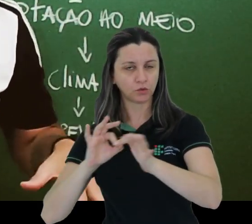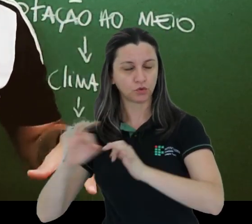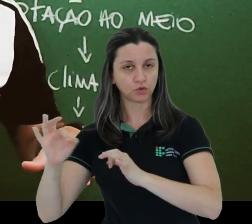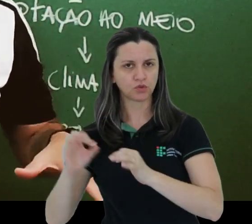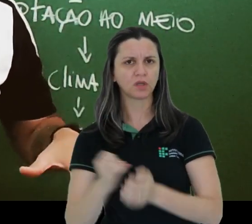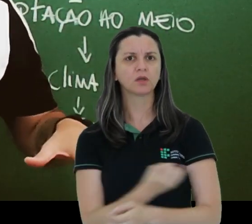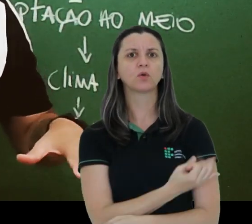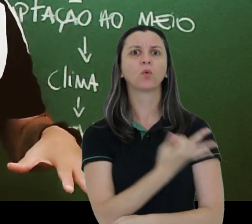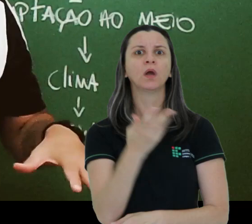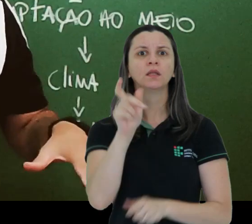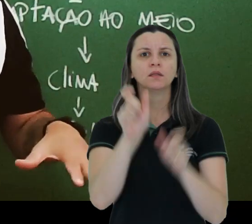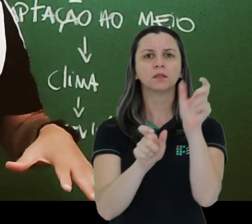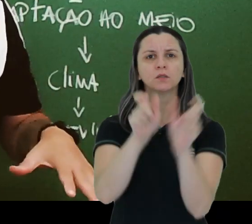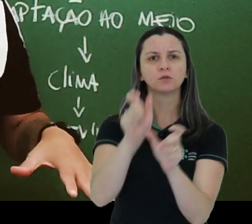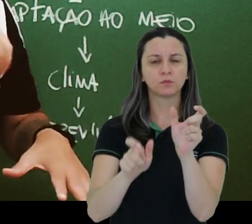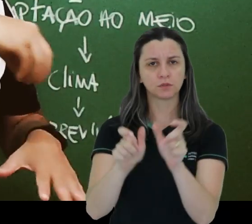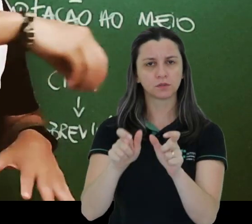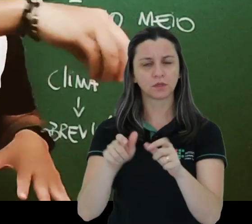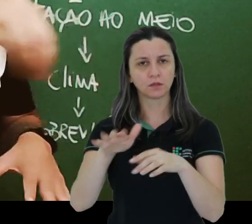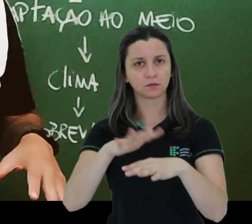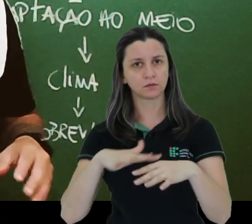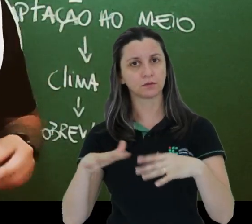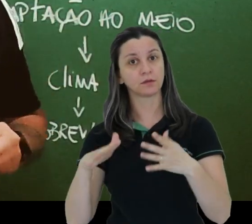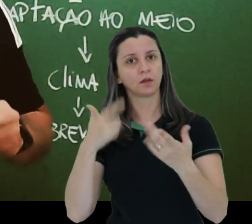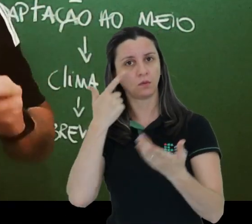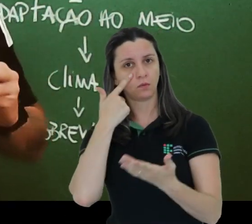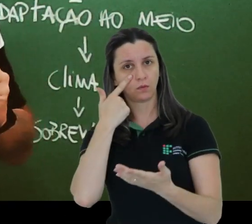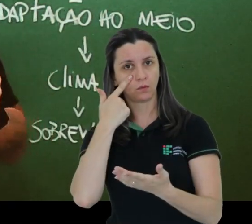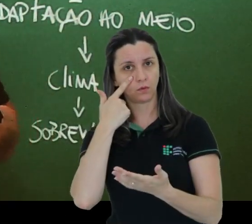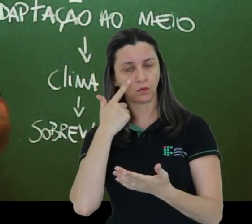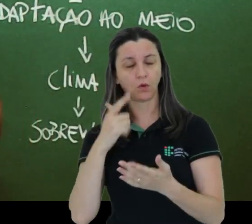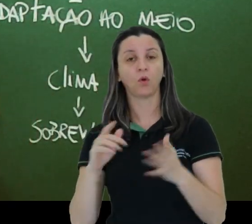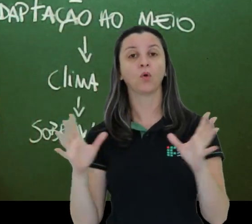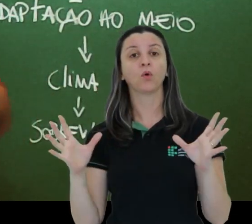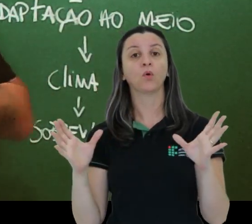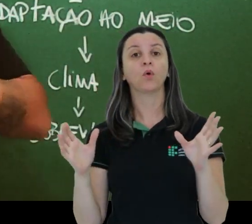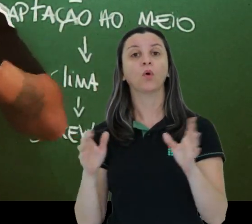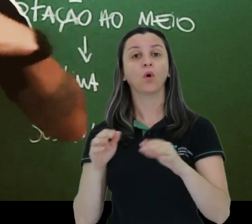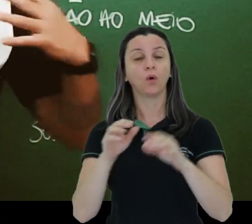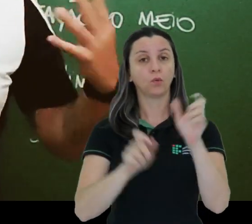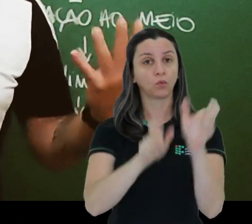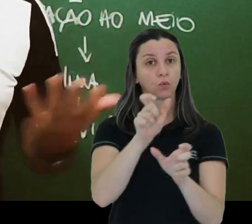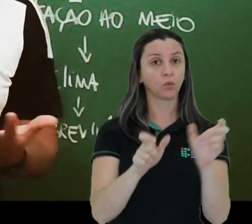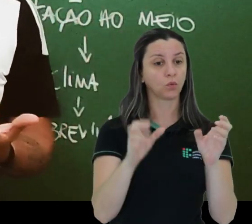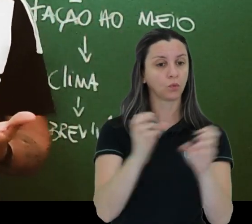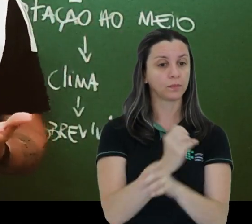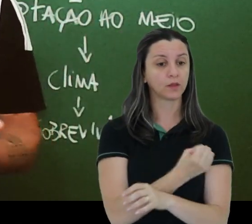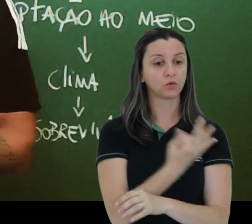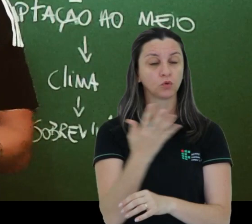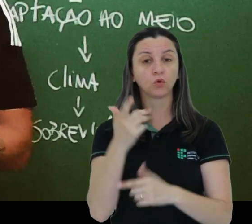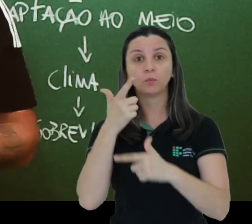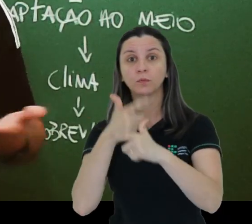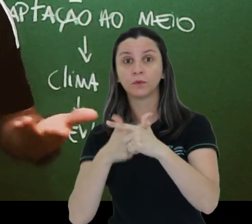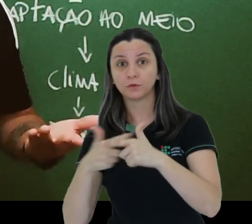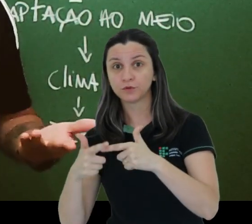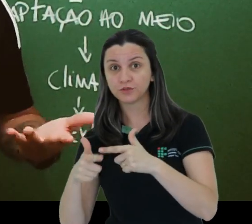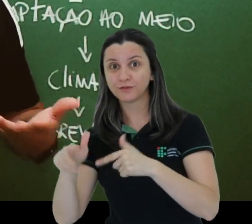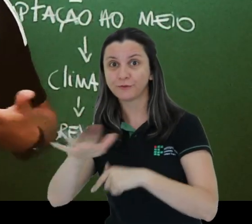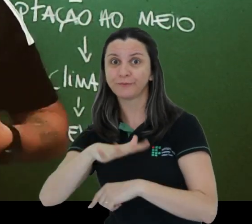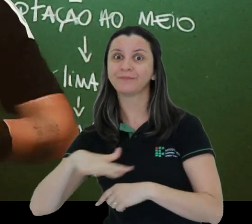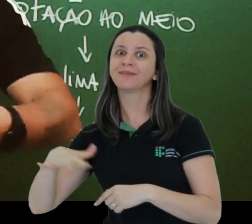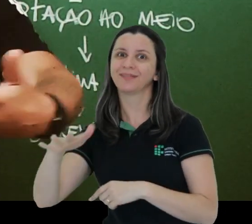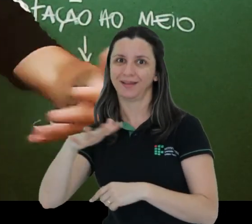e quantos habitantes eu vou ter ali naquele território. Então eu pego o total de habitantes e